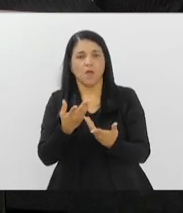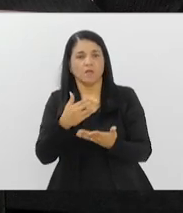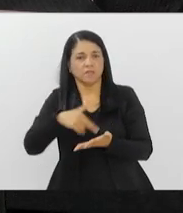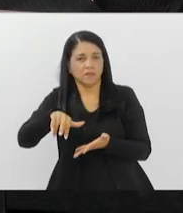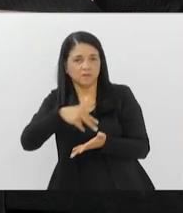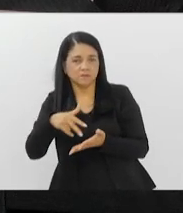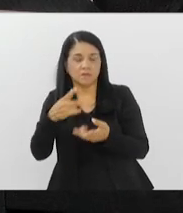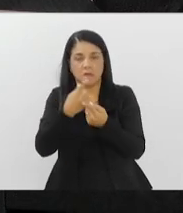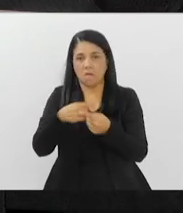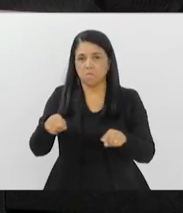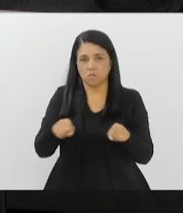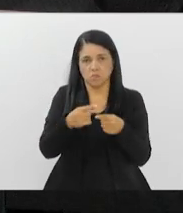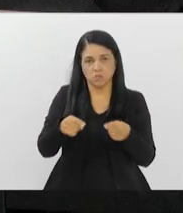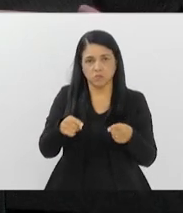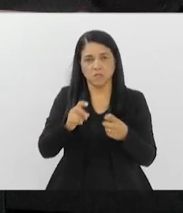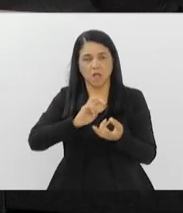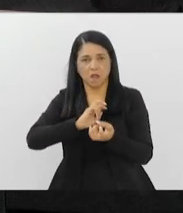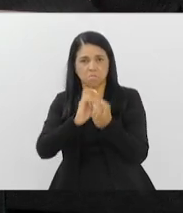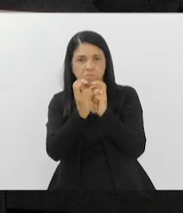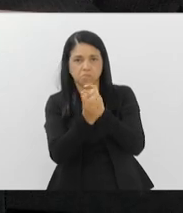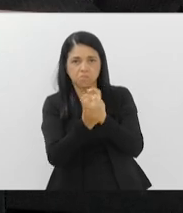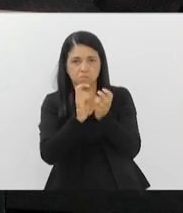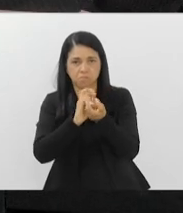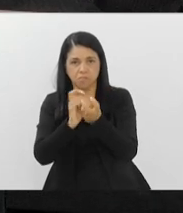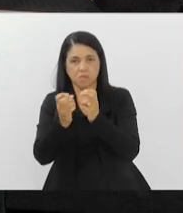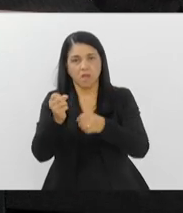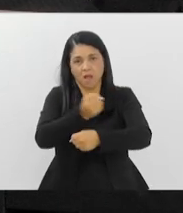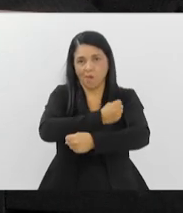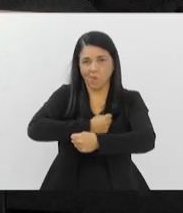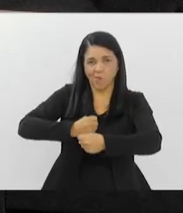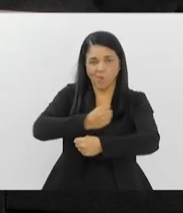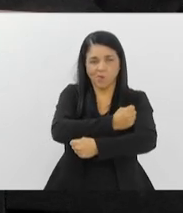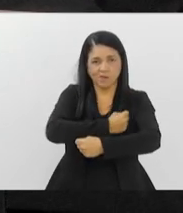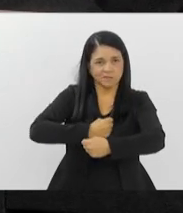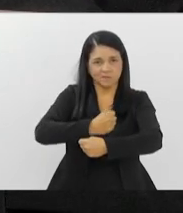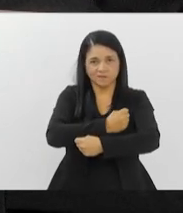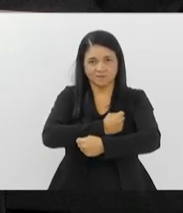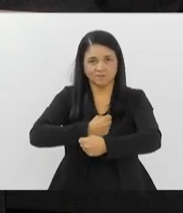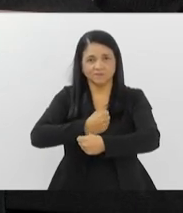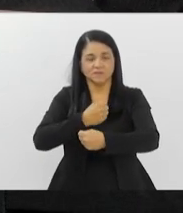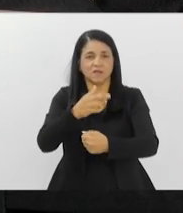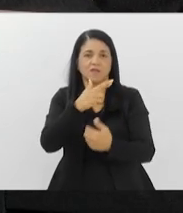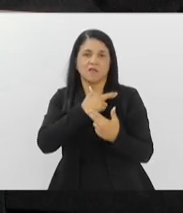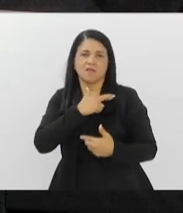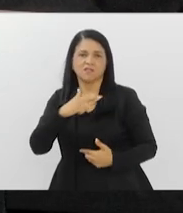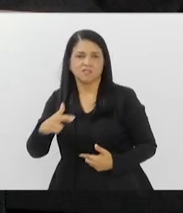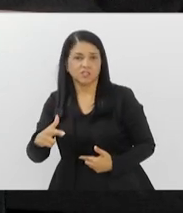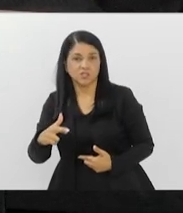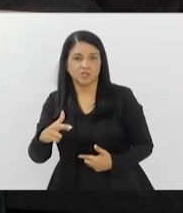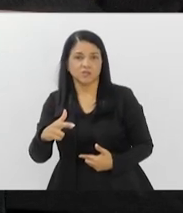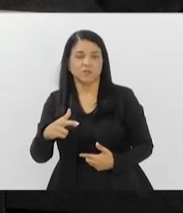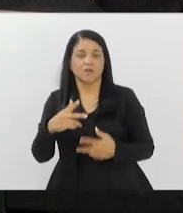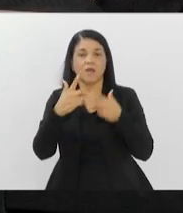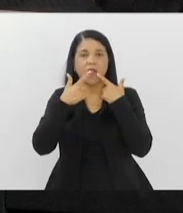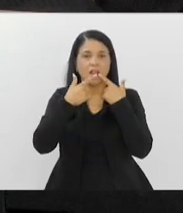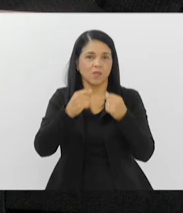a música, a capoeira, a culinária, a religiosidade e a